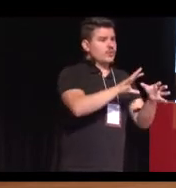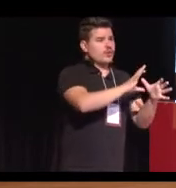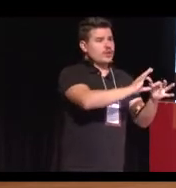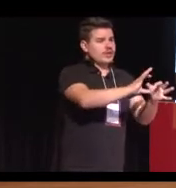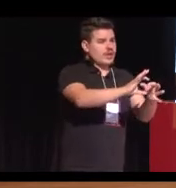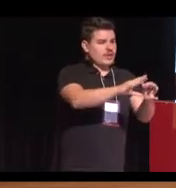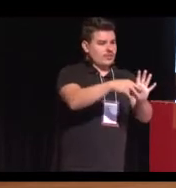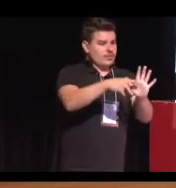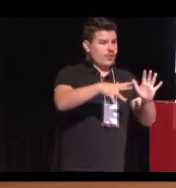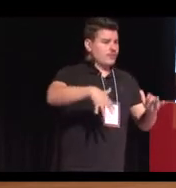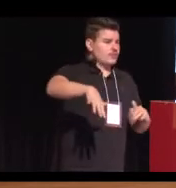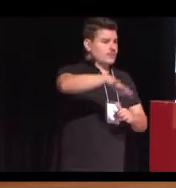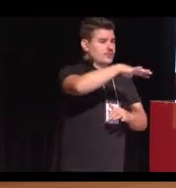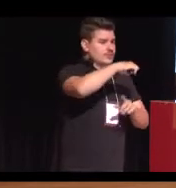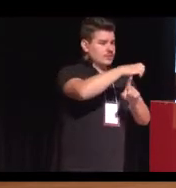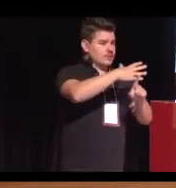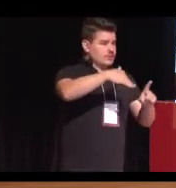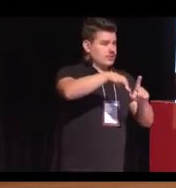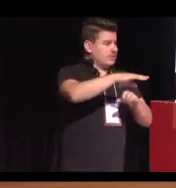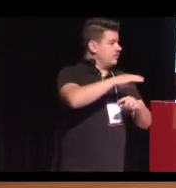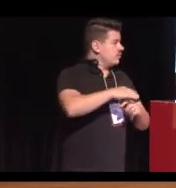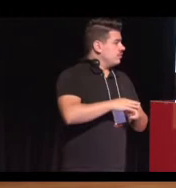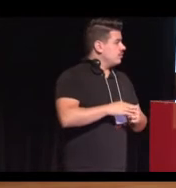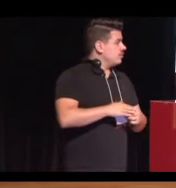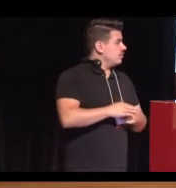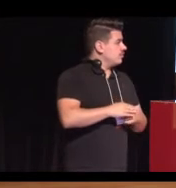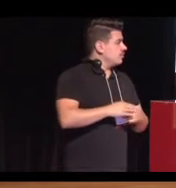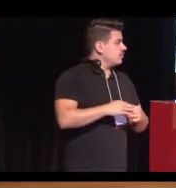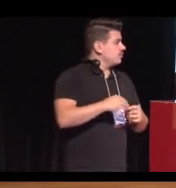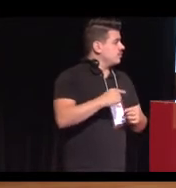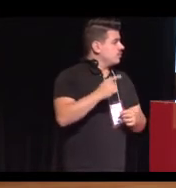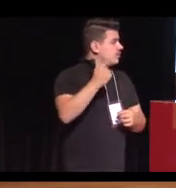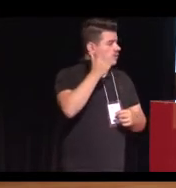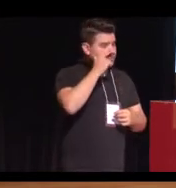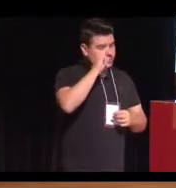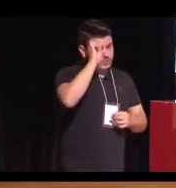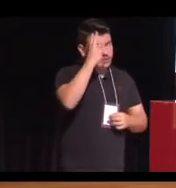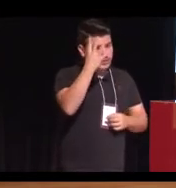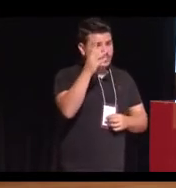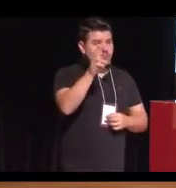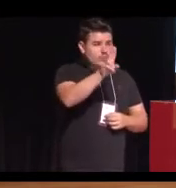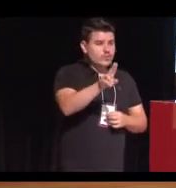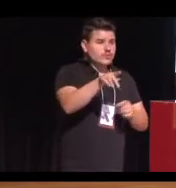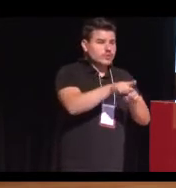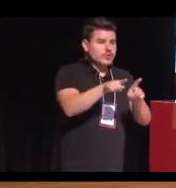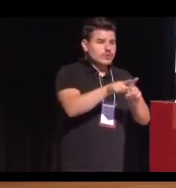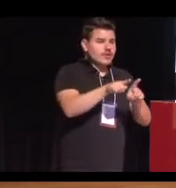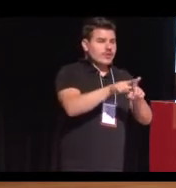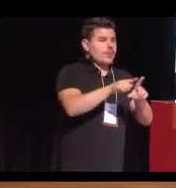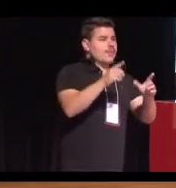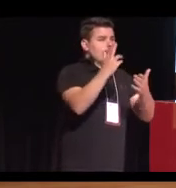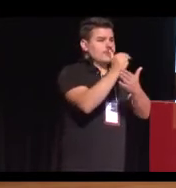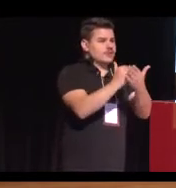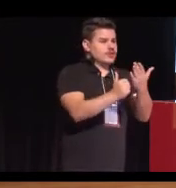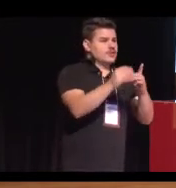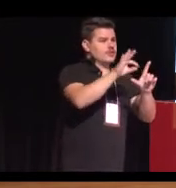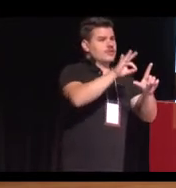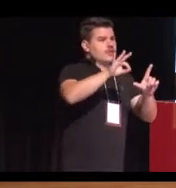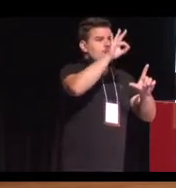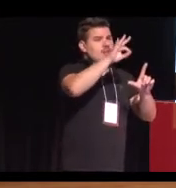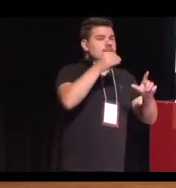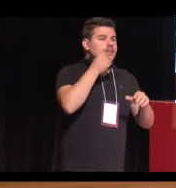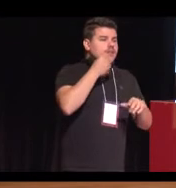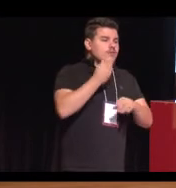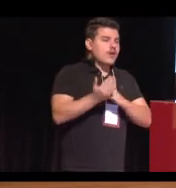o ecossistema inteiro da solução, fazendo alguns diagramas de caso de uso, nos apoiando um pouco